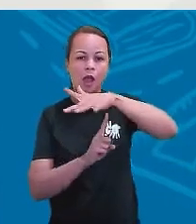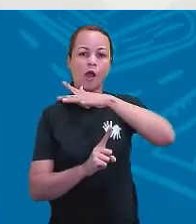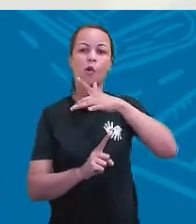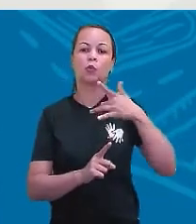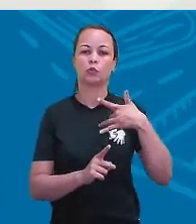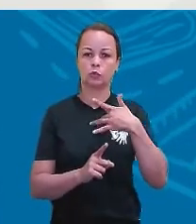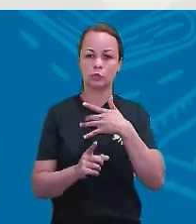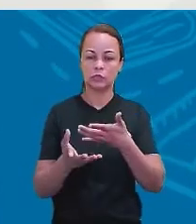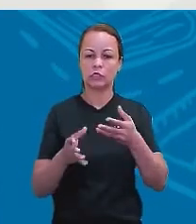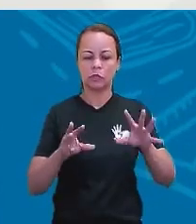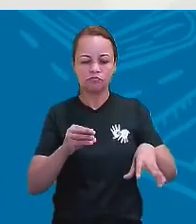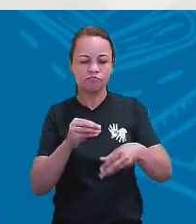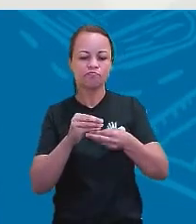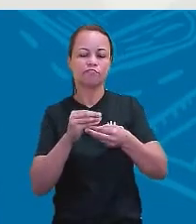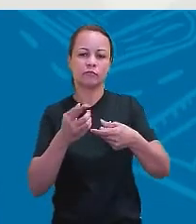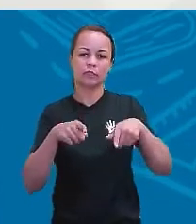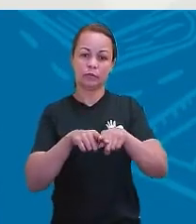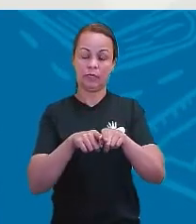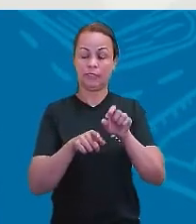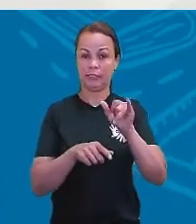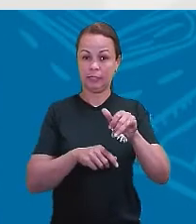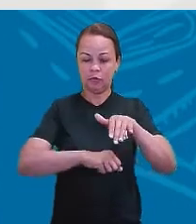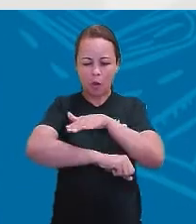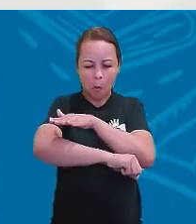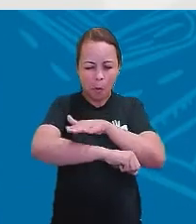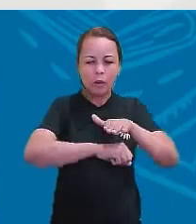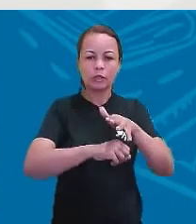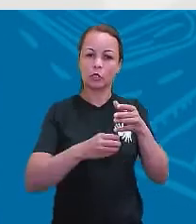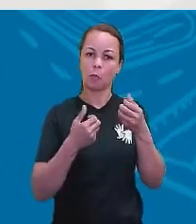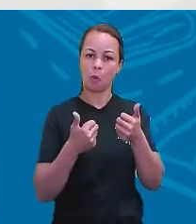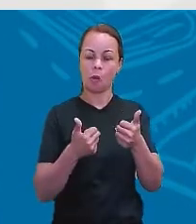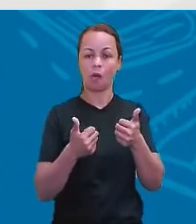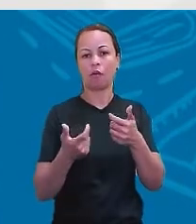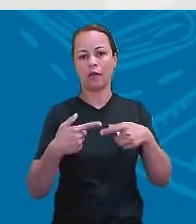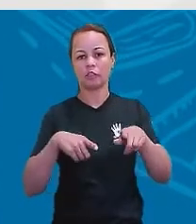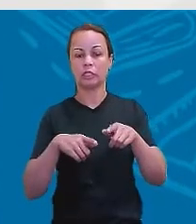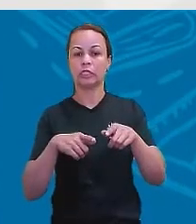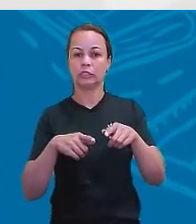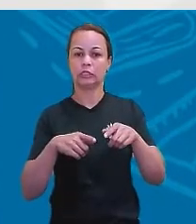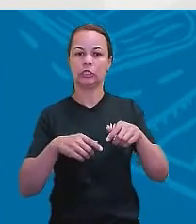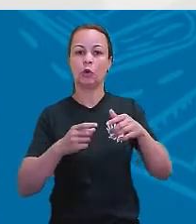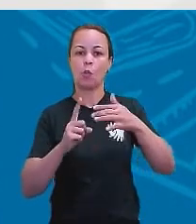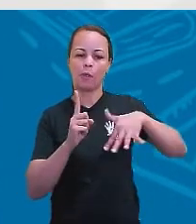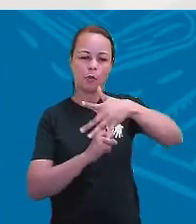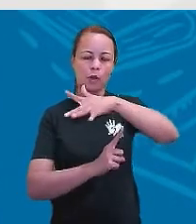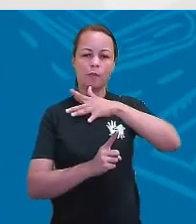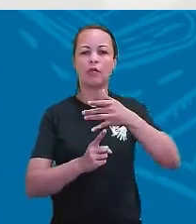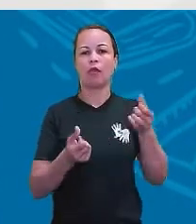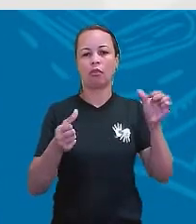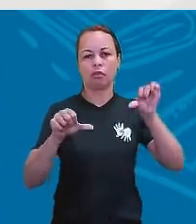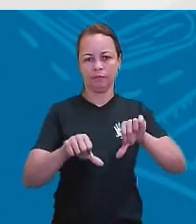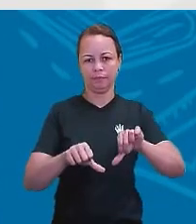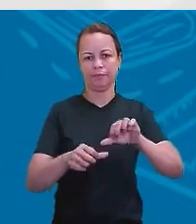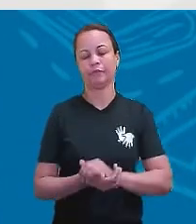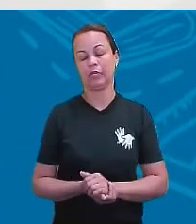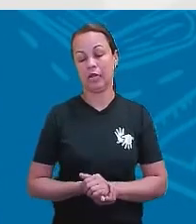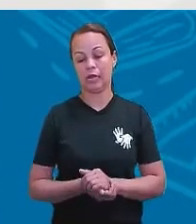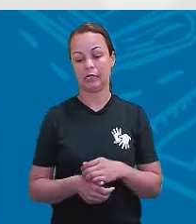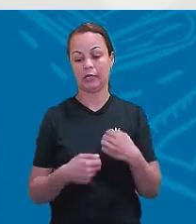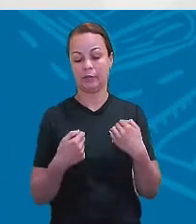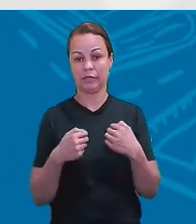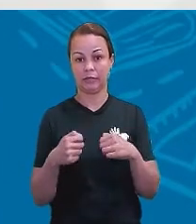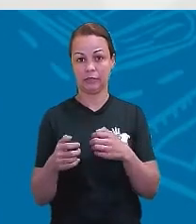gente vai ver que se não houver um saneamento básico, o meio ambiente ele vai estar prejudicado, né? E a gente vai ver, né, quais medidas elas